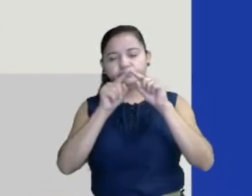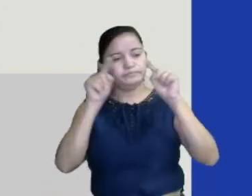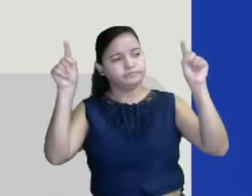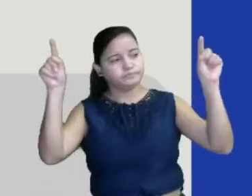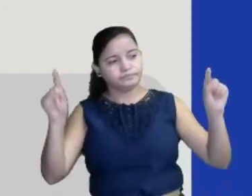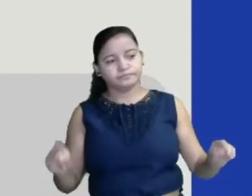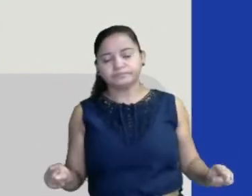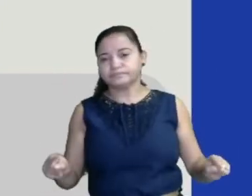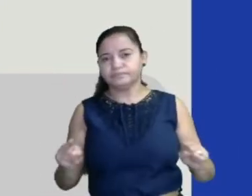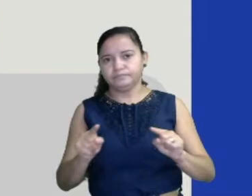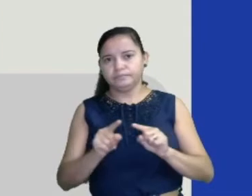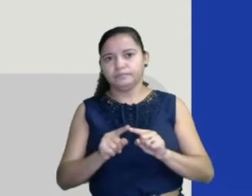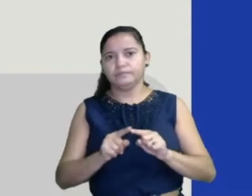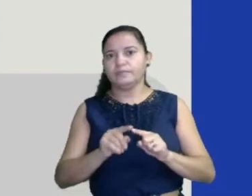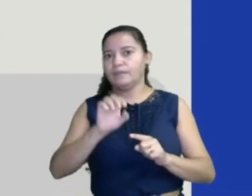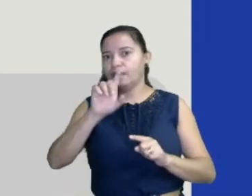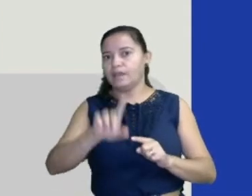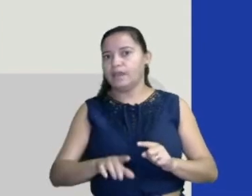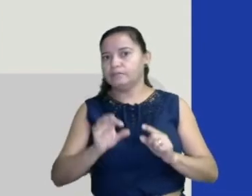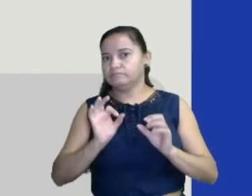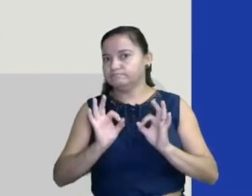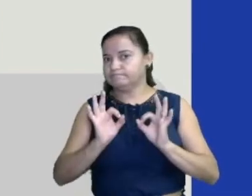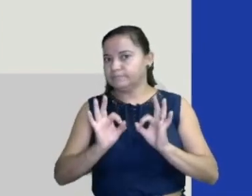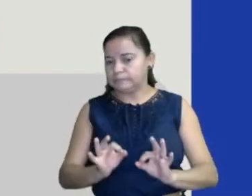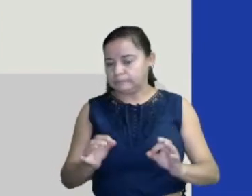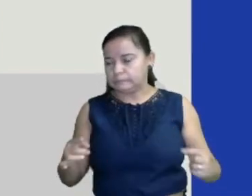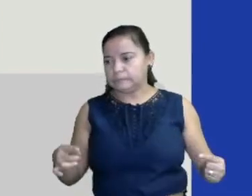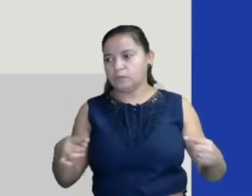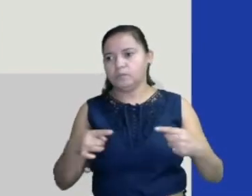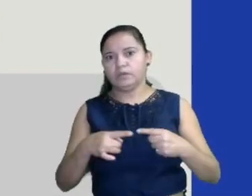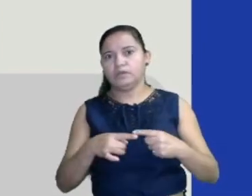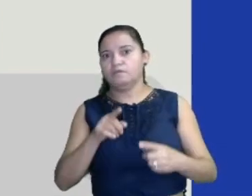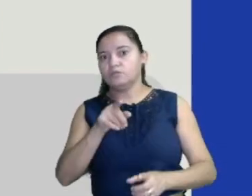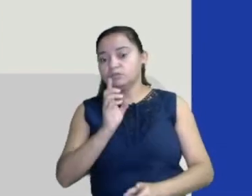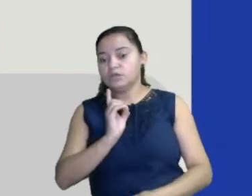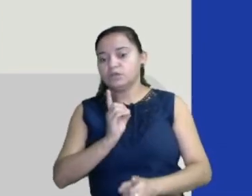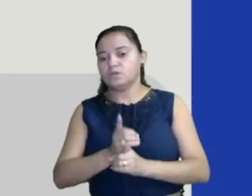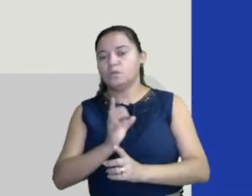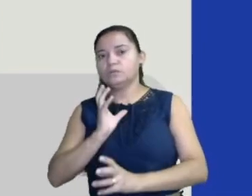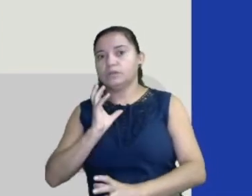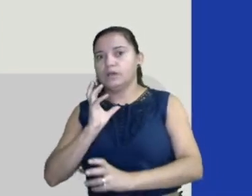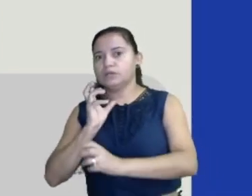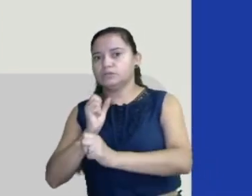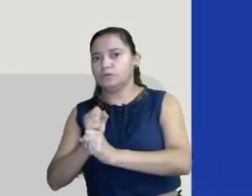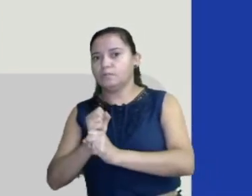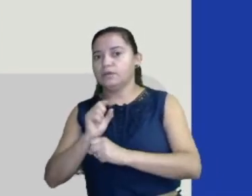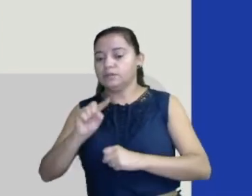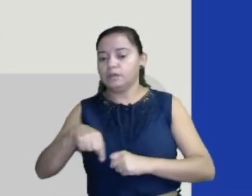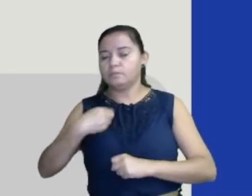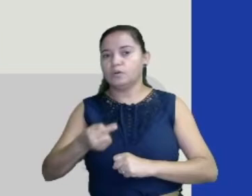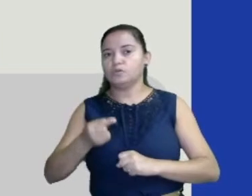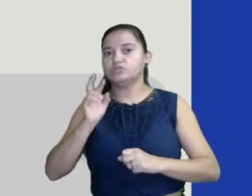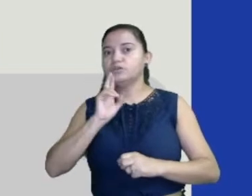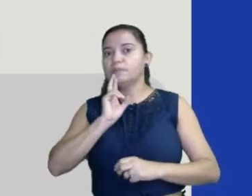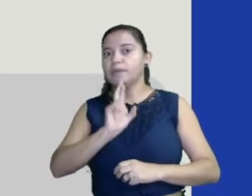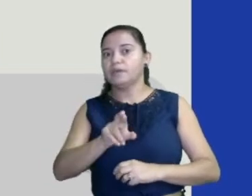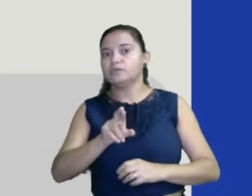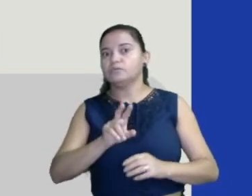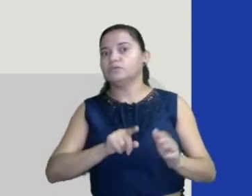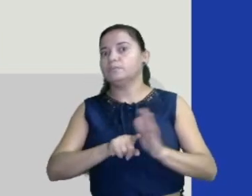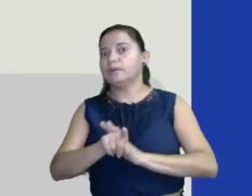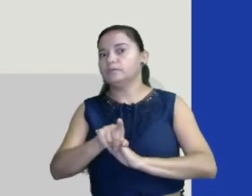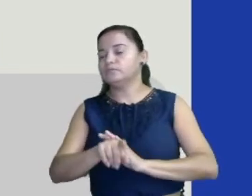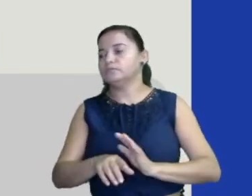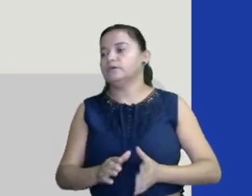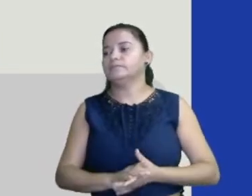são exatas encontra o resultado de cada operação e responda as perguntas a seguir presta bem atenção